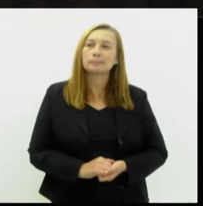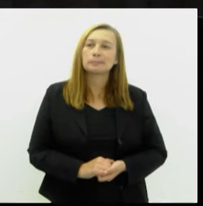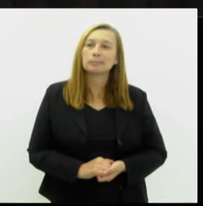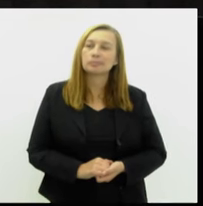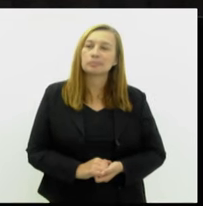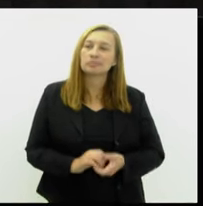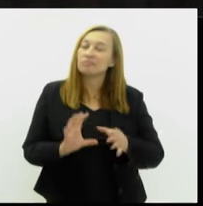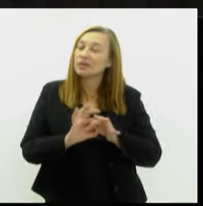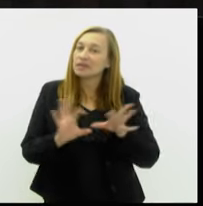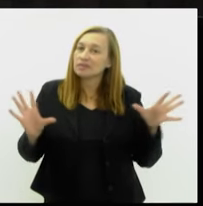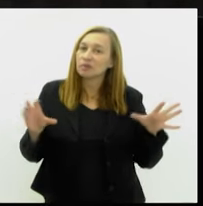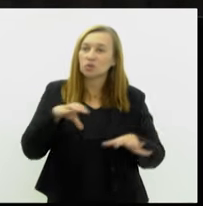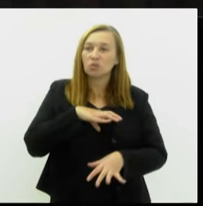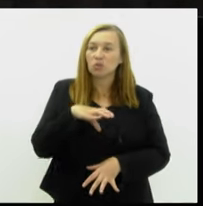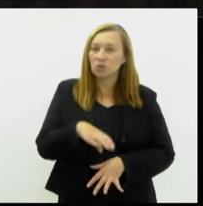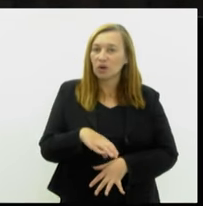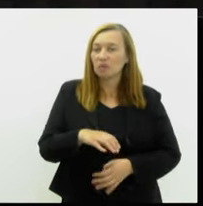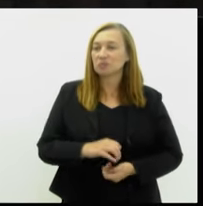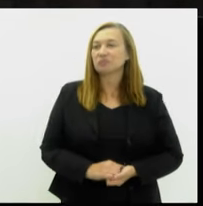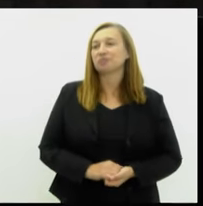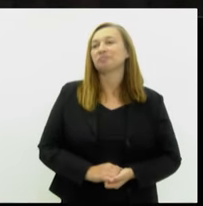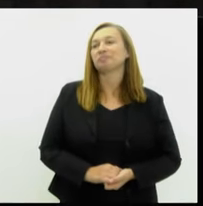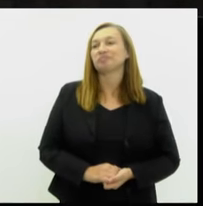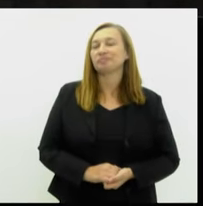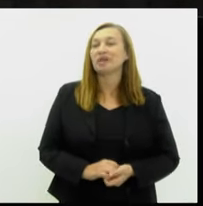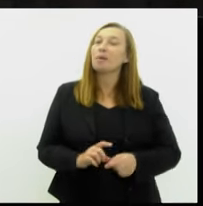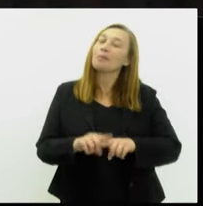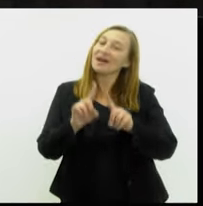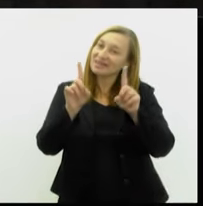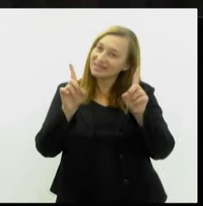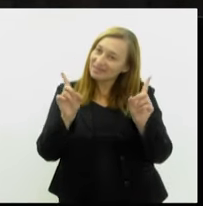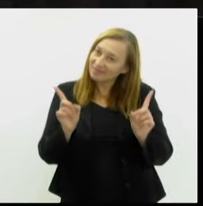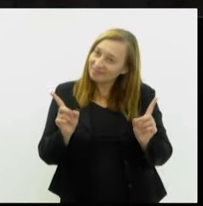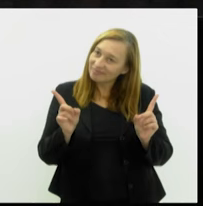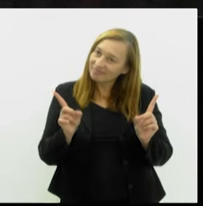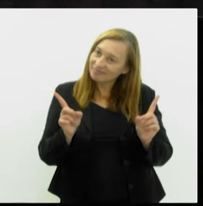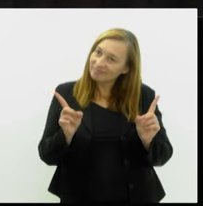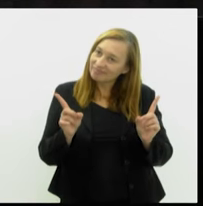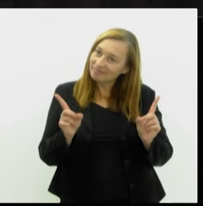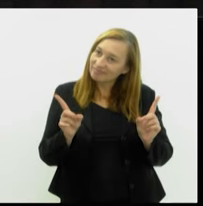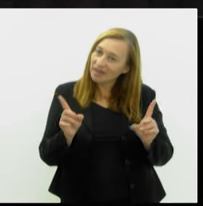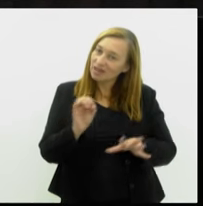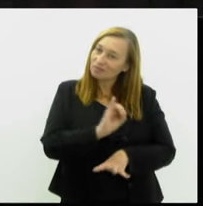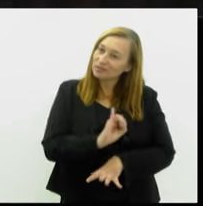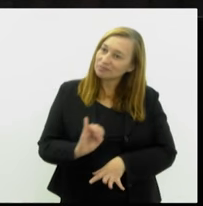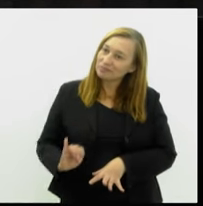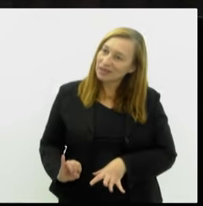Se libertou de Portugal, mas era um império.